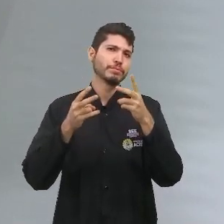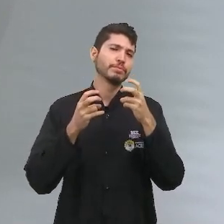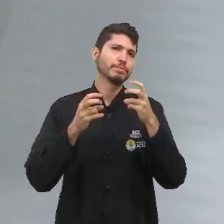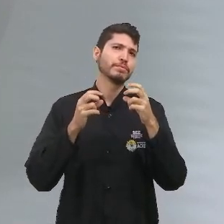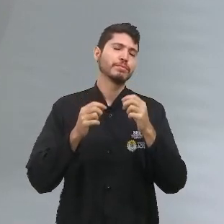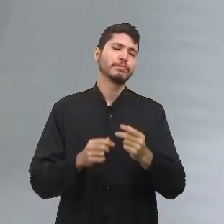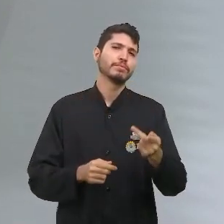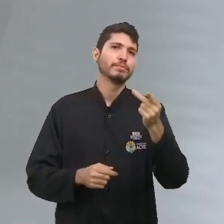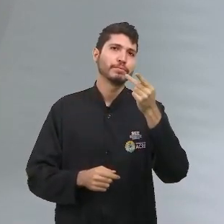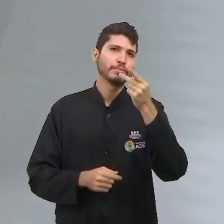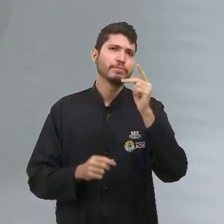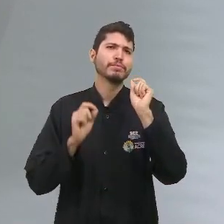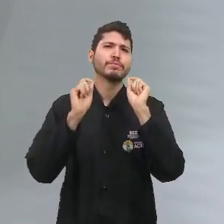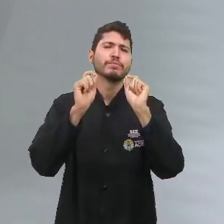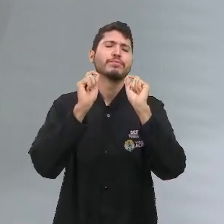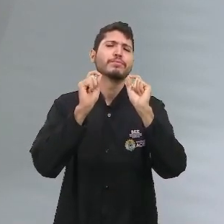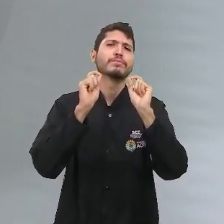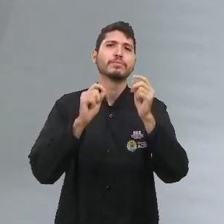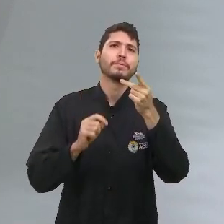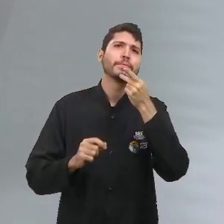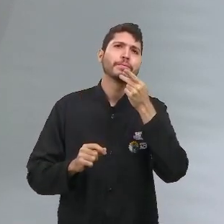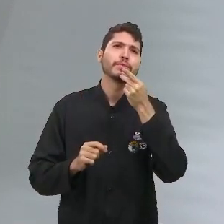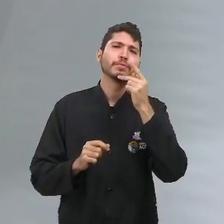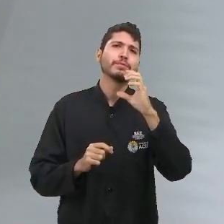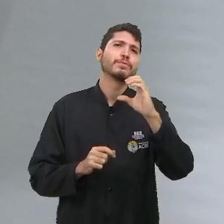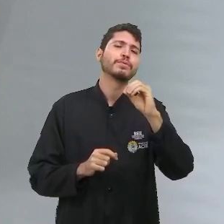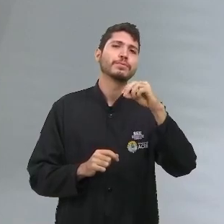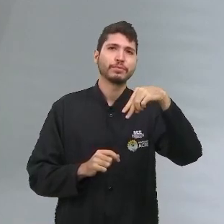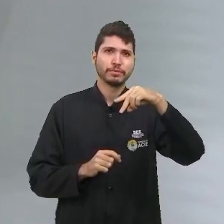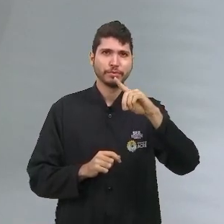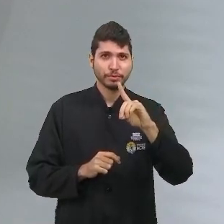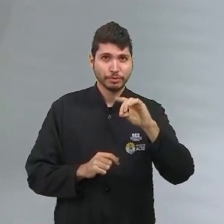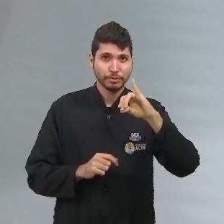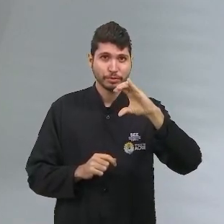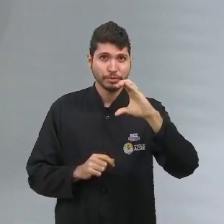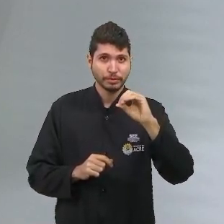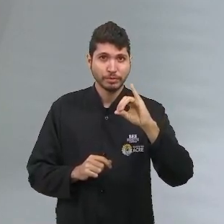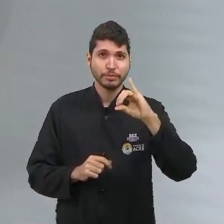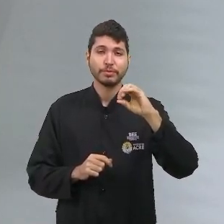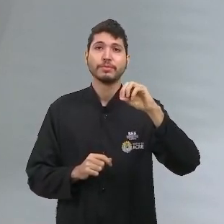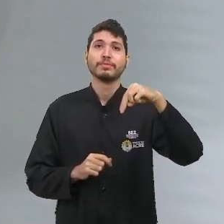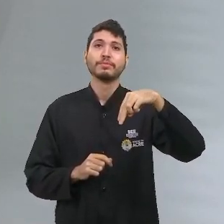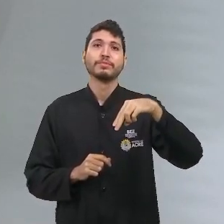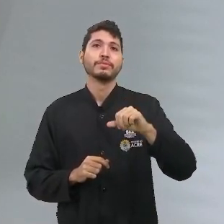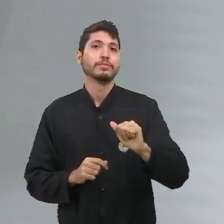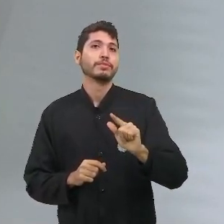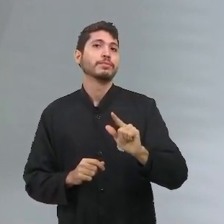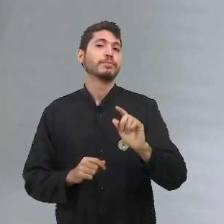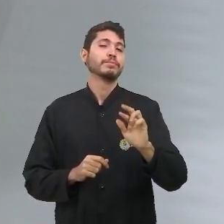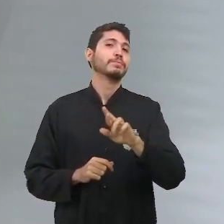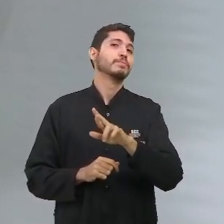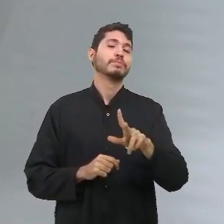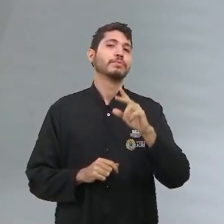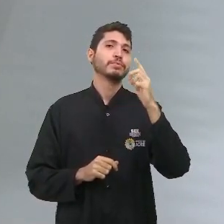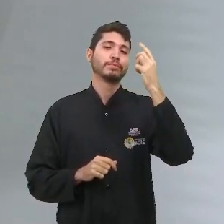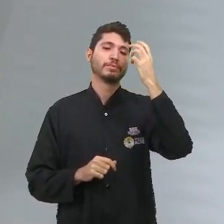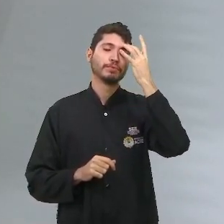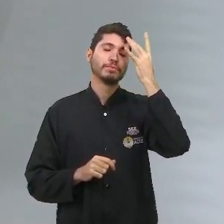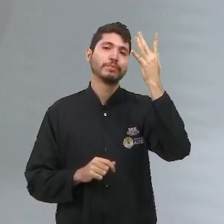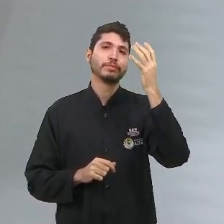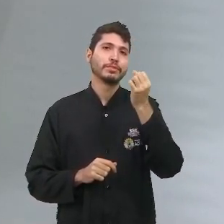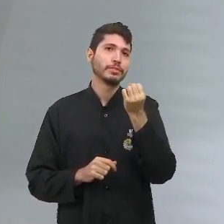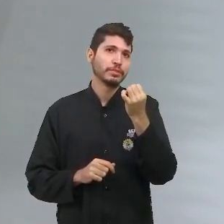probabilidade condicional não é difícil. E se você tiver uma boa memória e decorar essa fórmula, ela se torna mais fácil